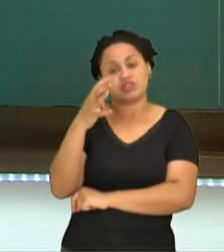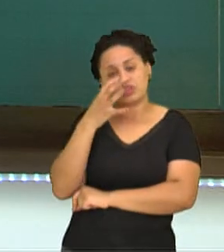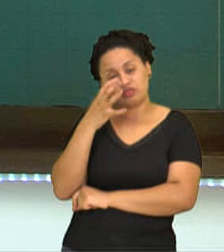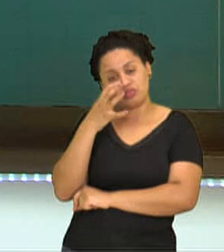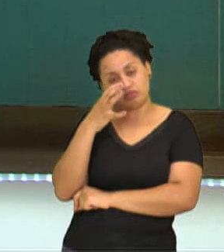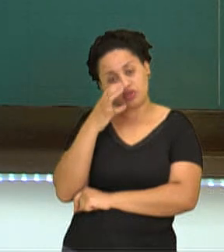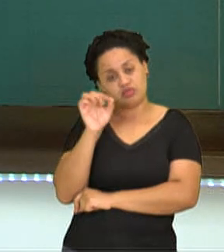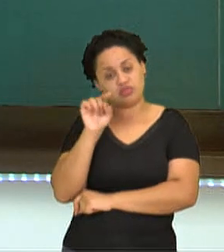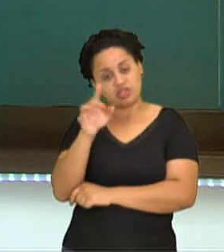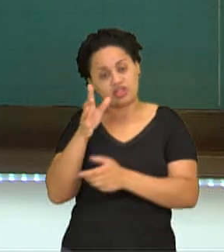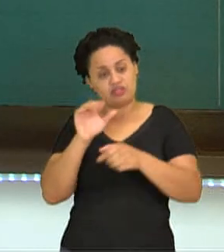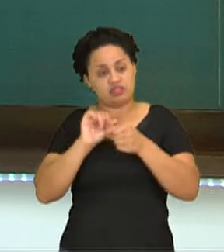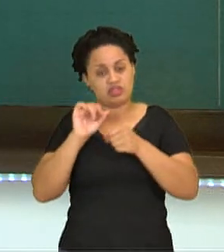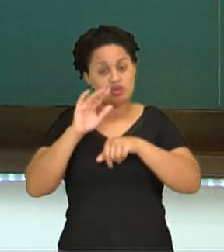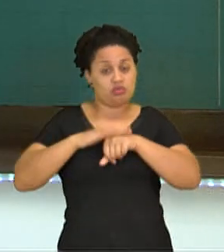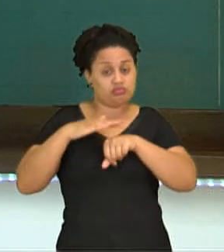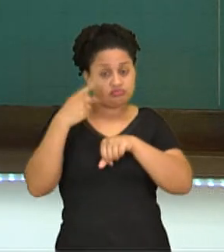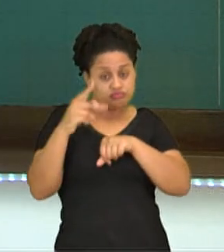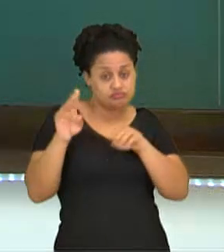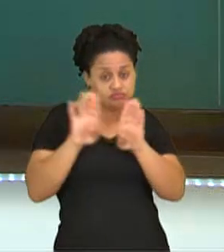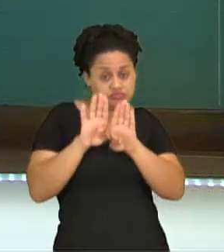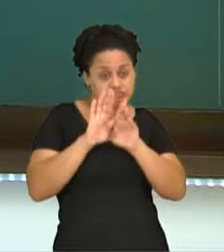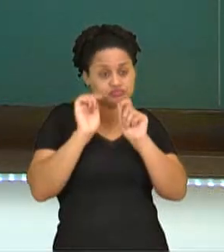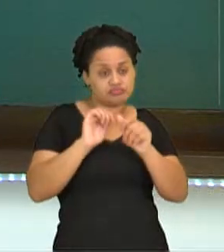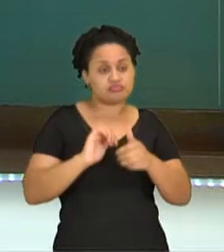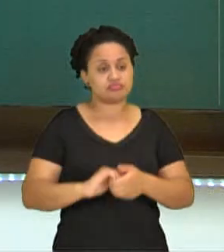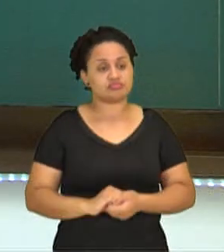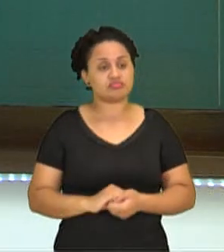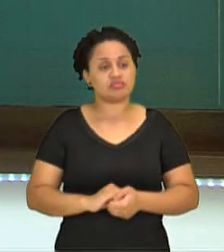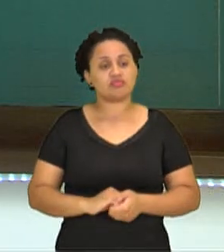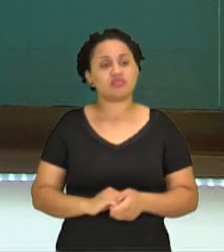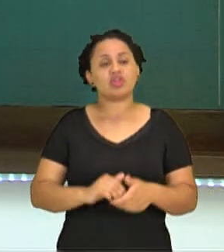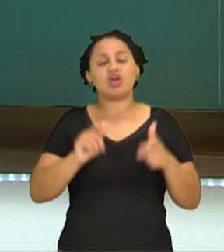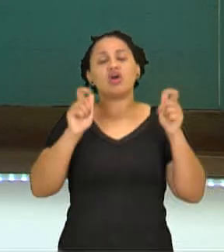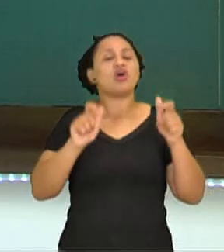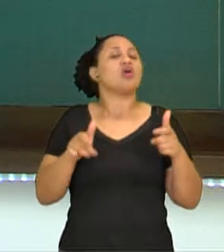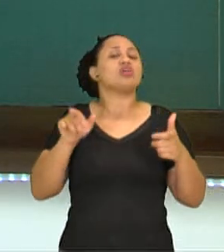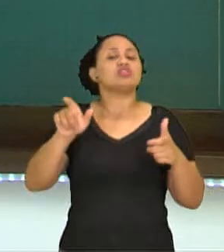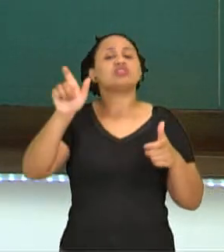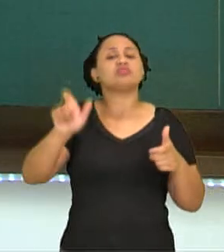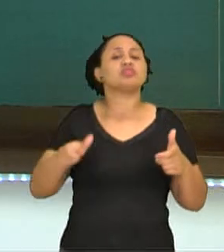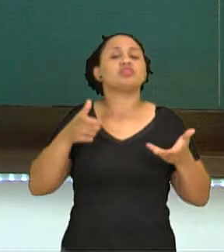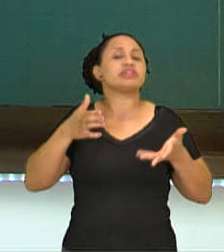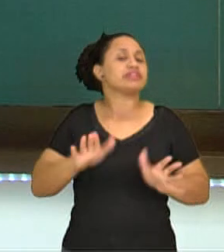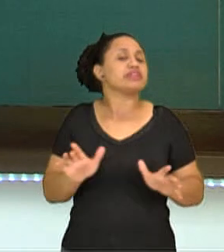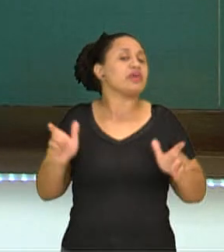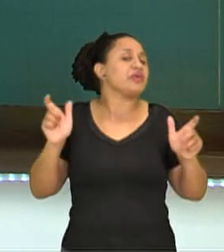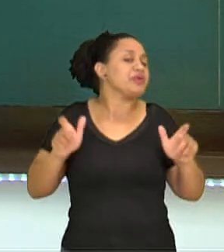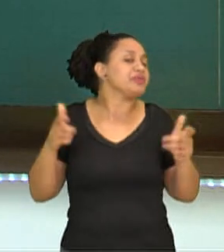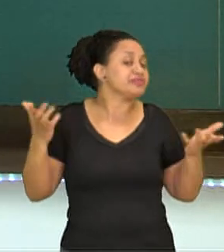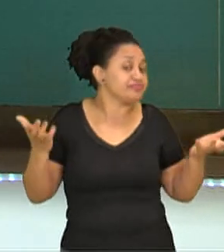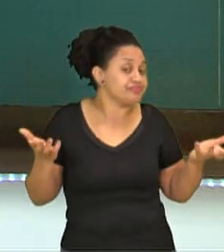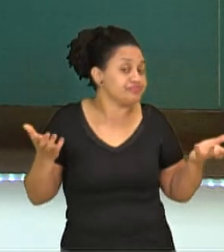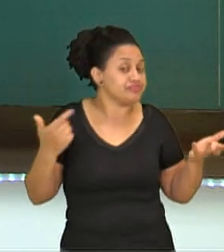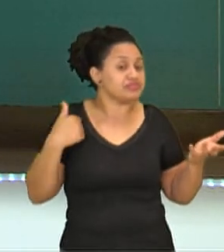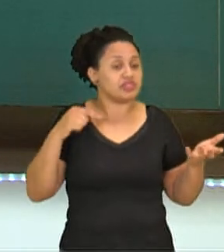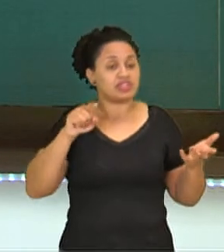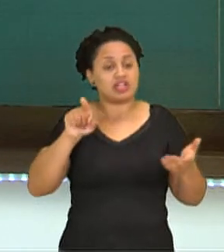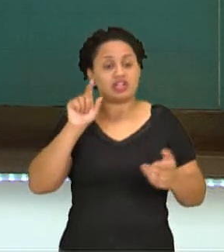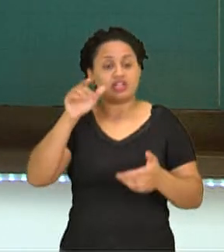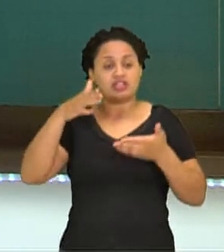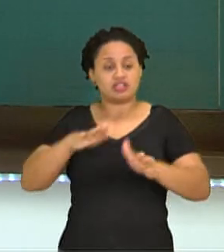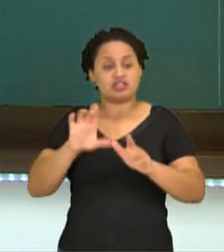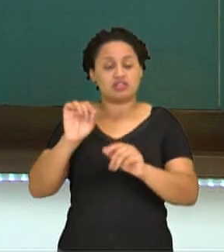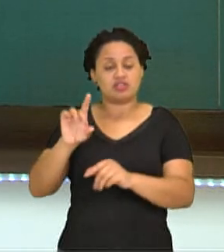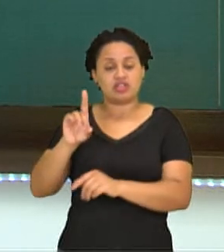pessoa. Place of birth, onde essa pessoa nasceu. Observem, a Marta nasceu